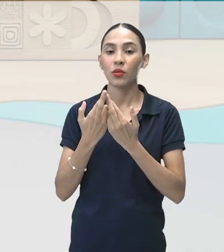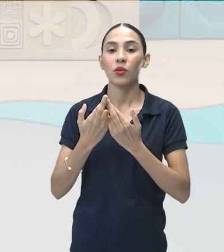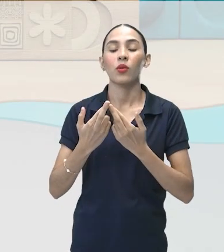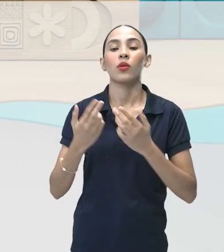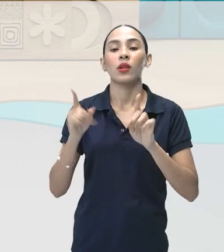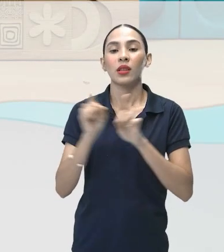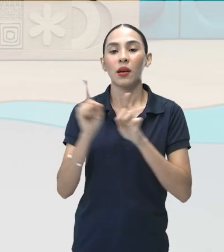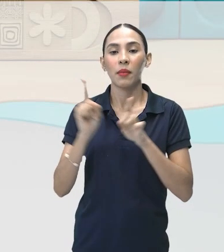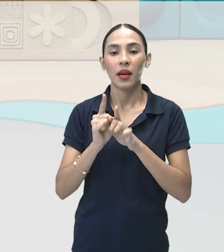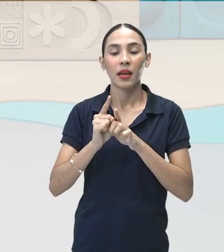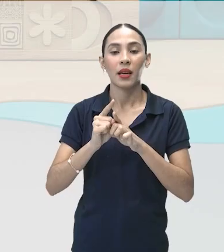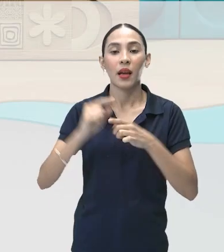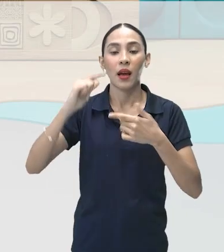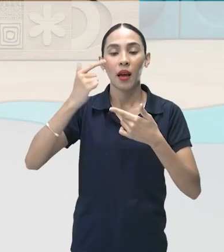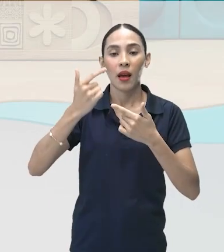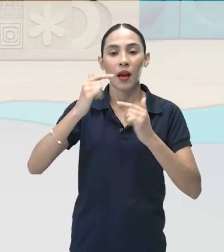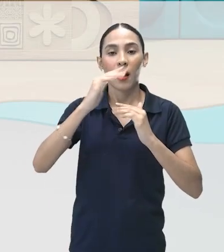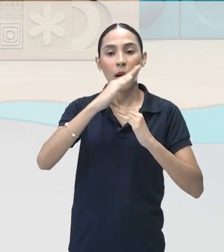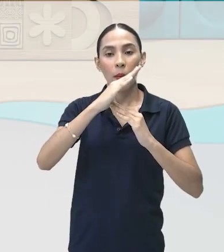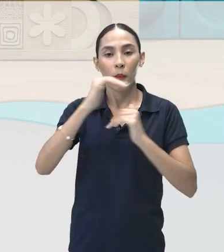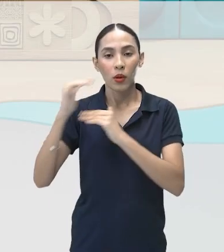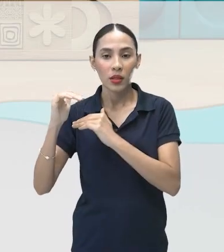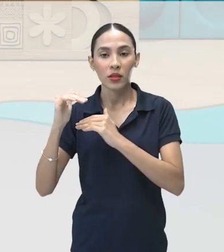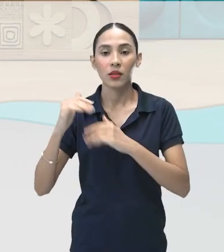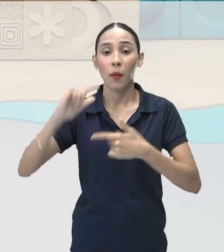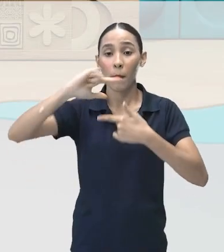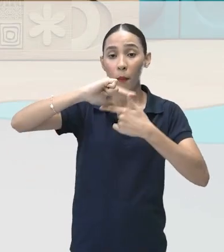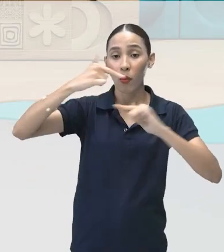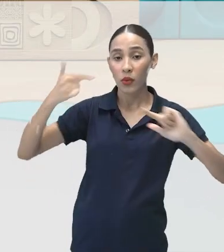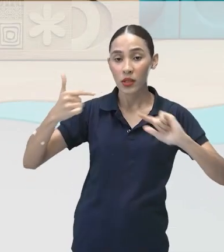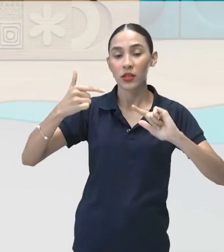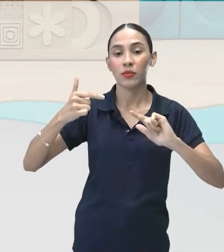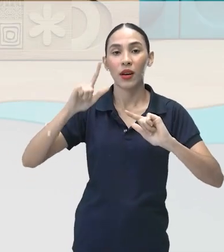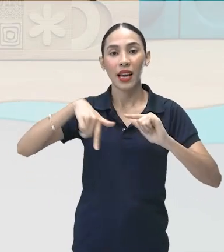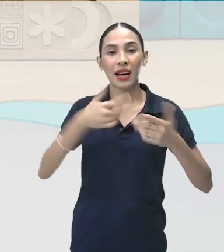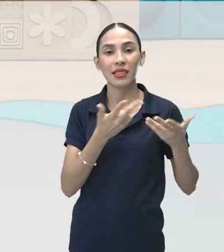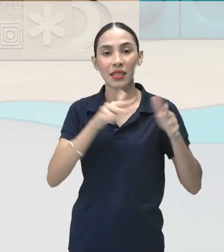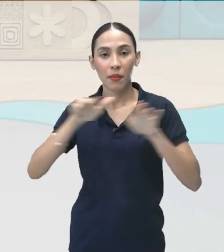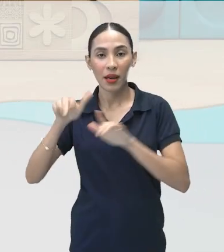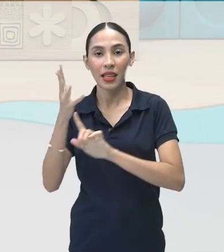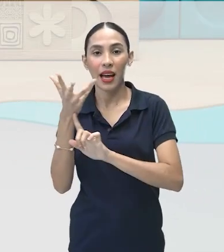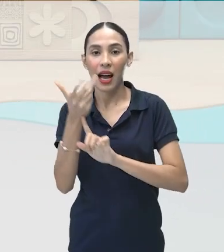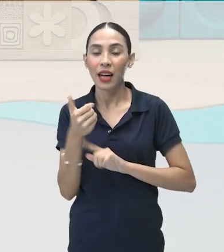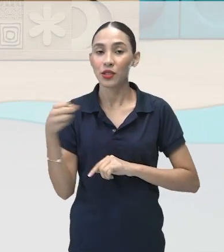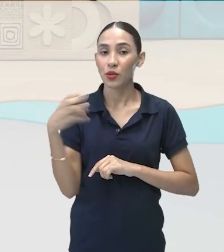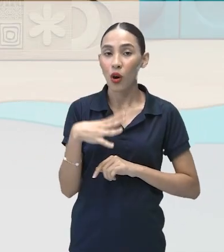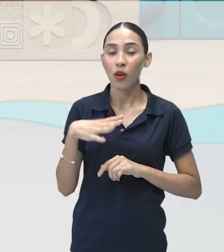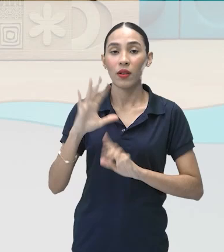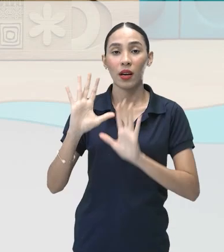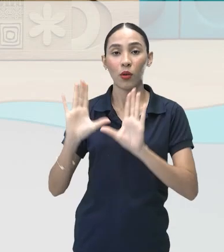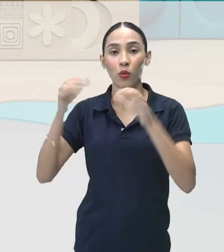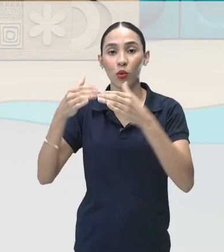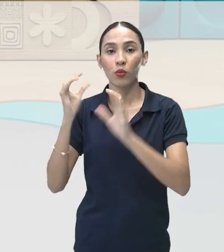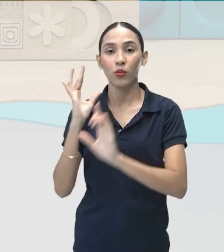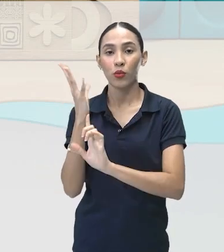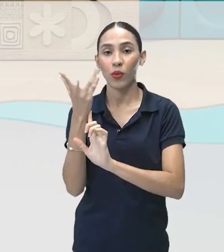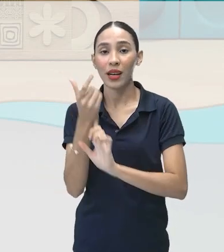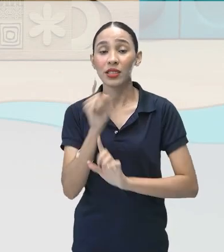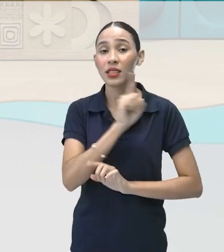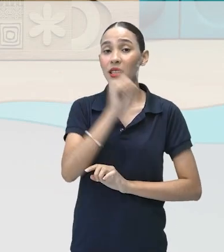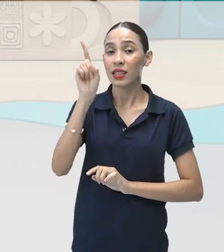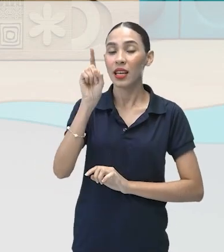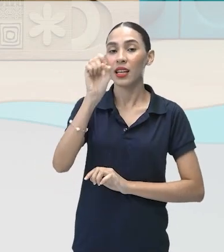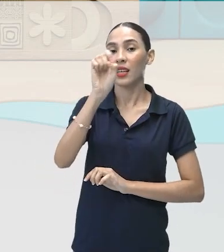de 1922. O que é esse modernismo? É a Semana de Arte Moderna, onde os nossos artistas eles vão lá na